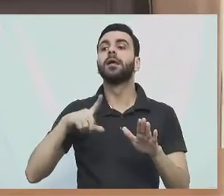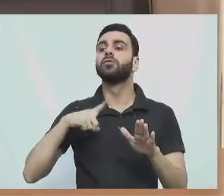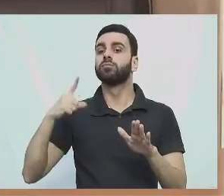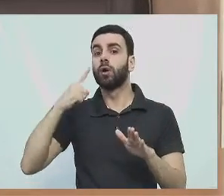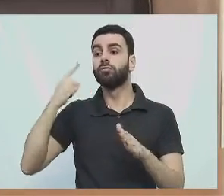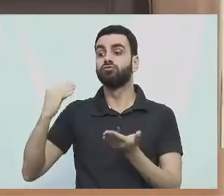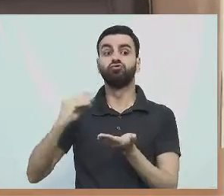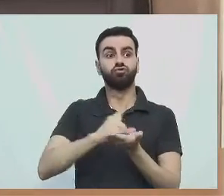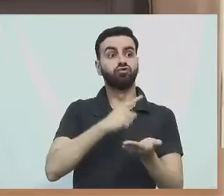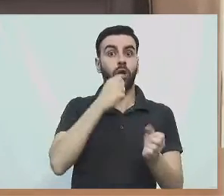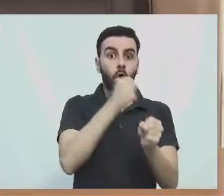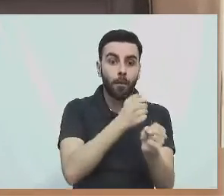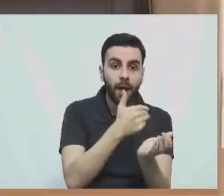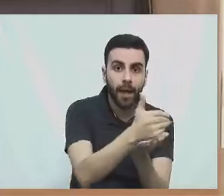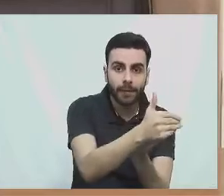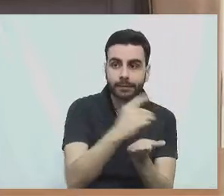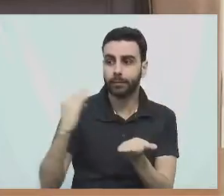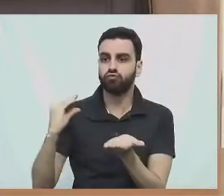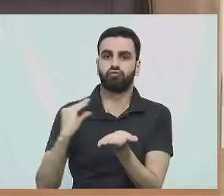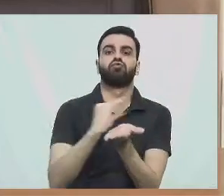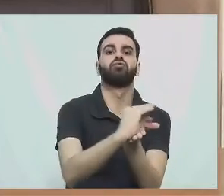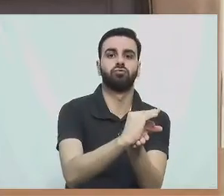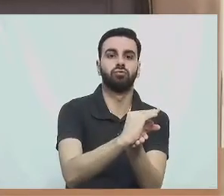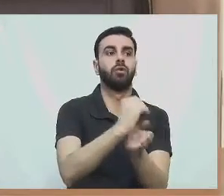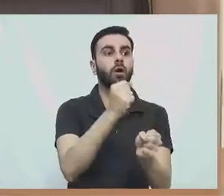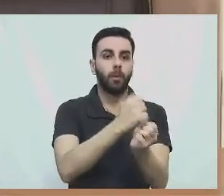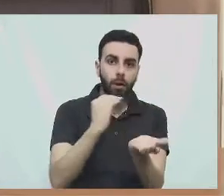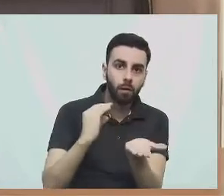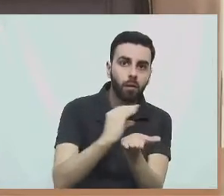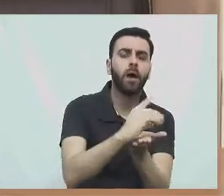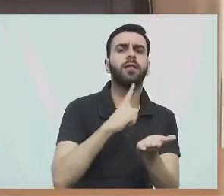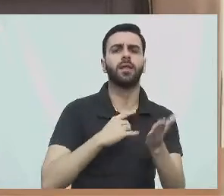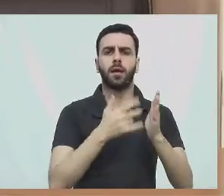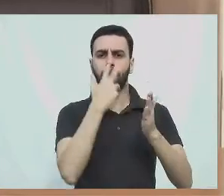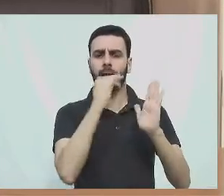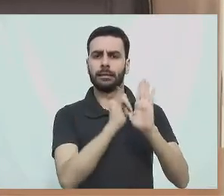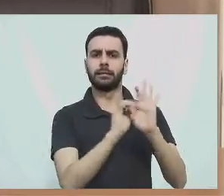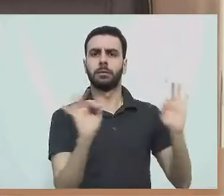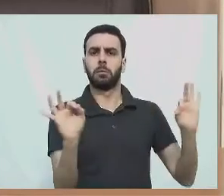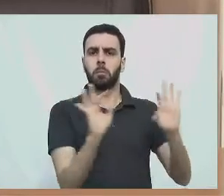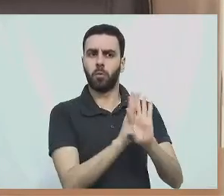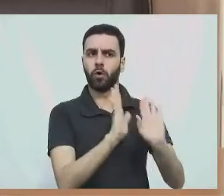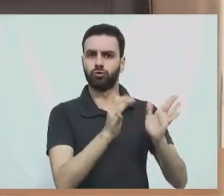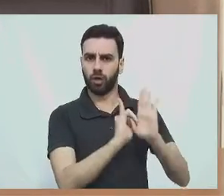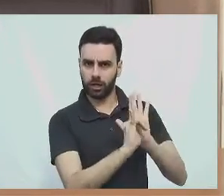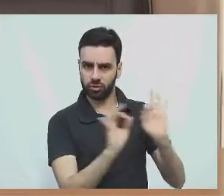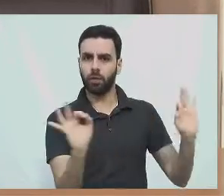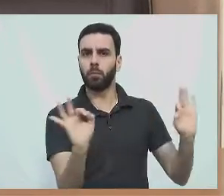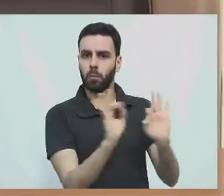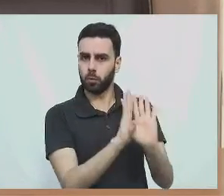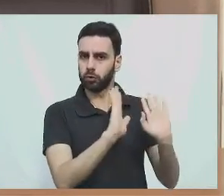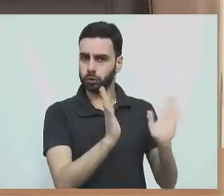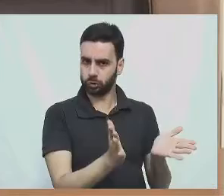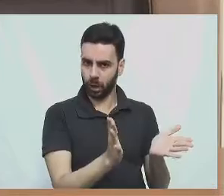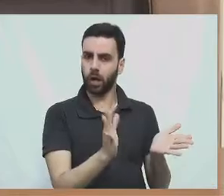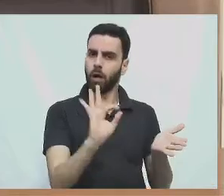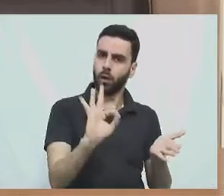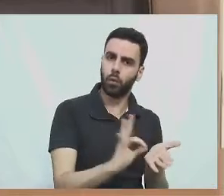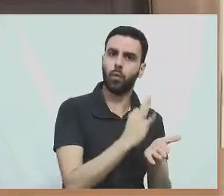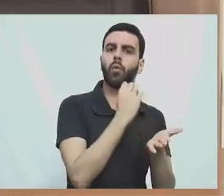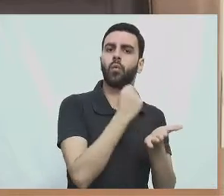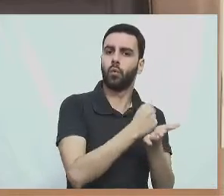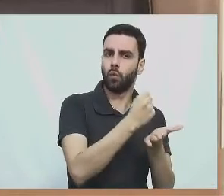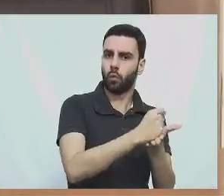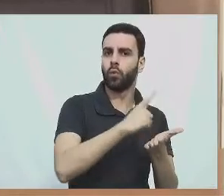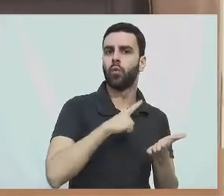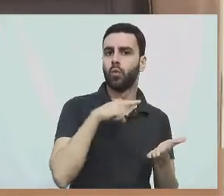da obra. Houve a conclusão do certame, pelo menos pelo meu entendimento, de um edital licitatório, e que, em